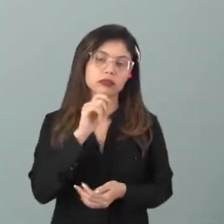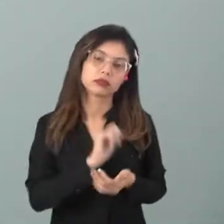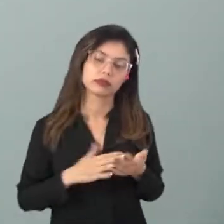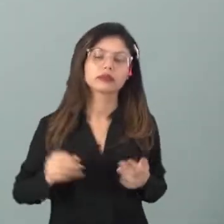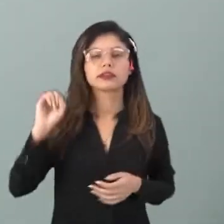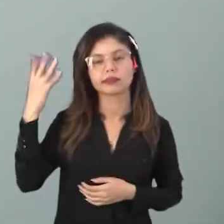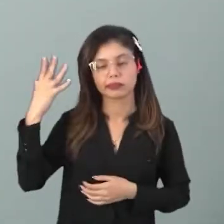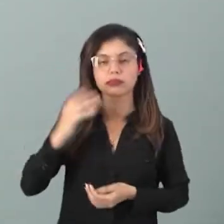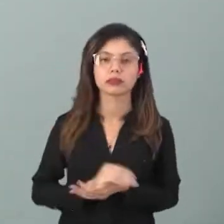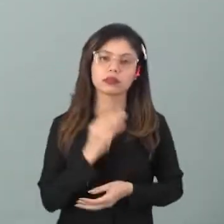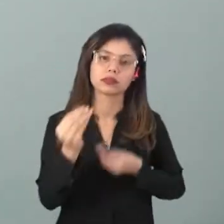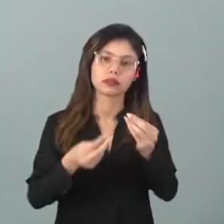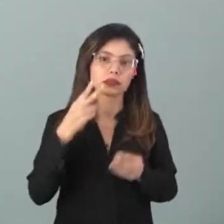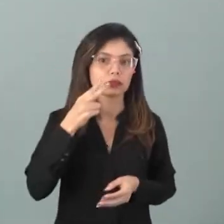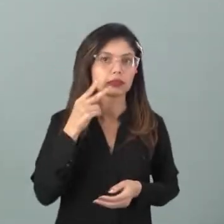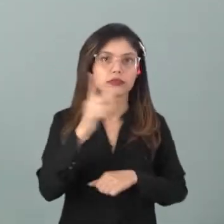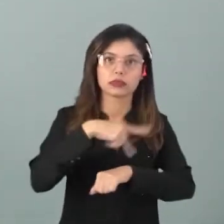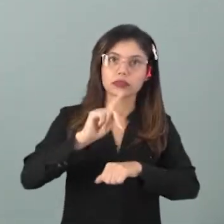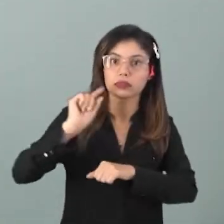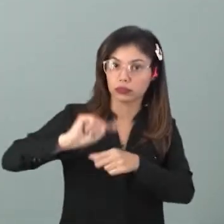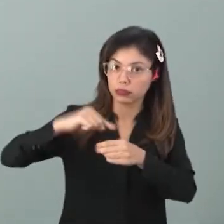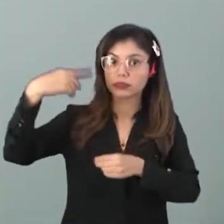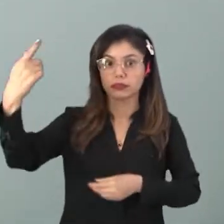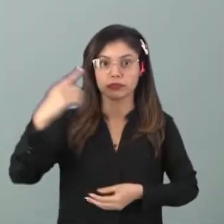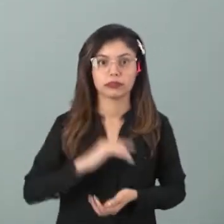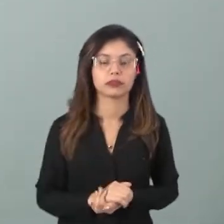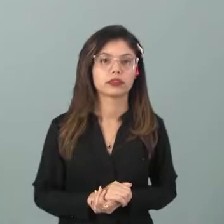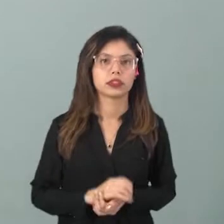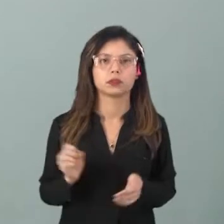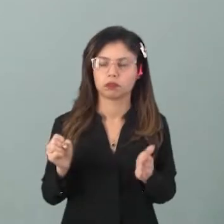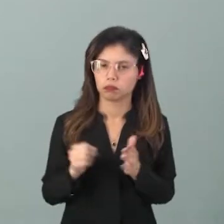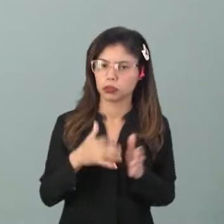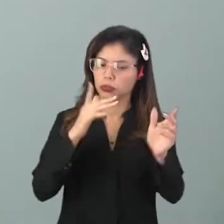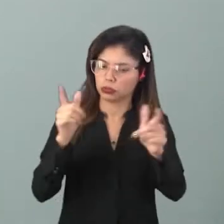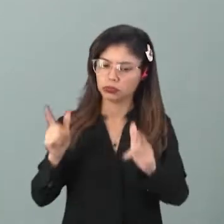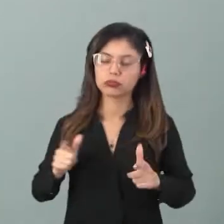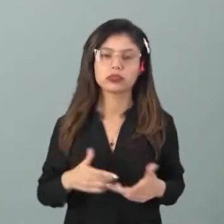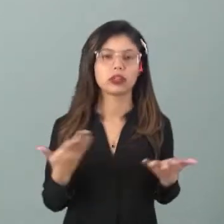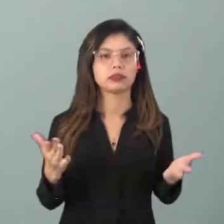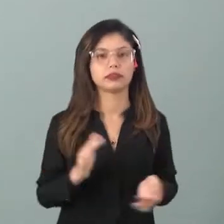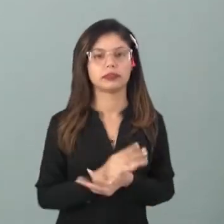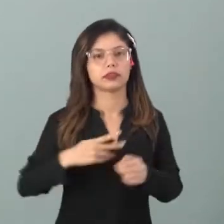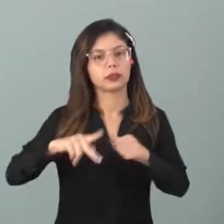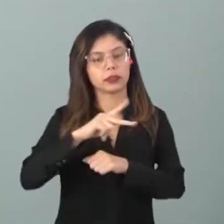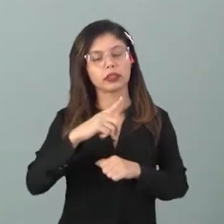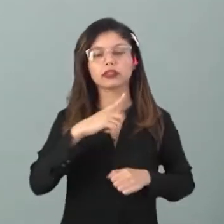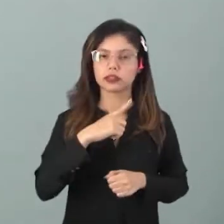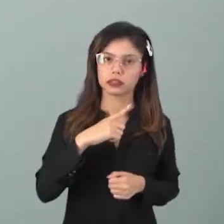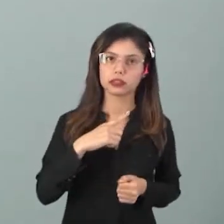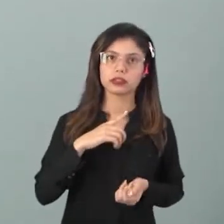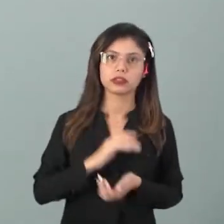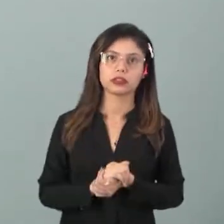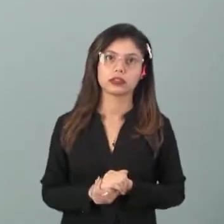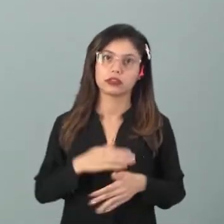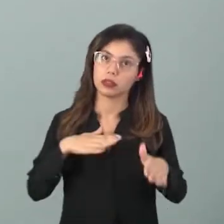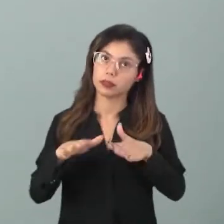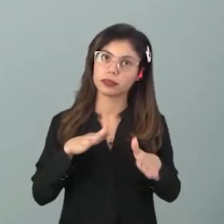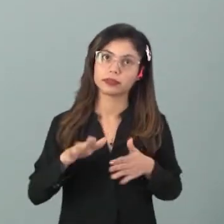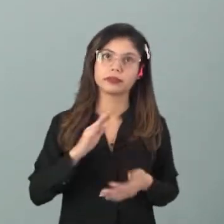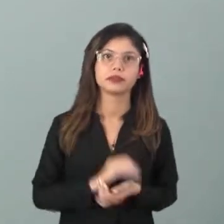atividades acontecendo como a gente vê em países lá fora, que depende muito da localização, né, que o país está sobre determinada